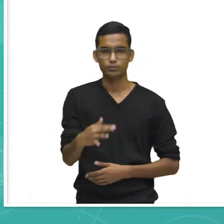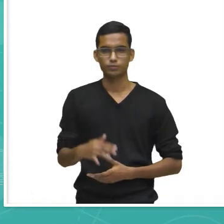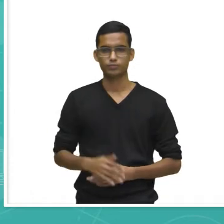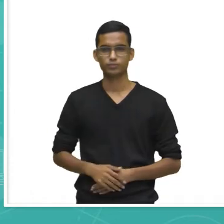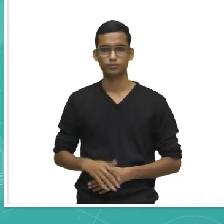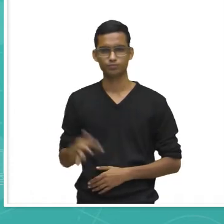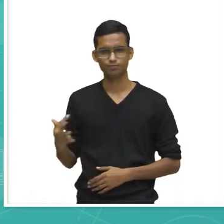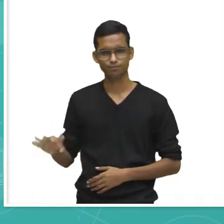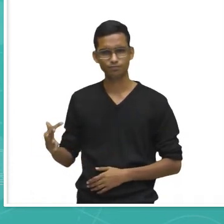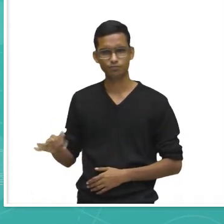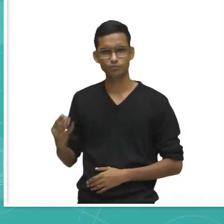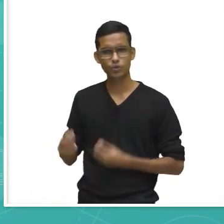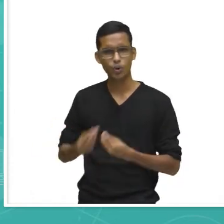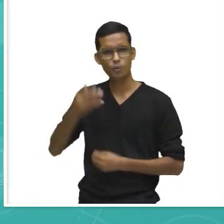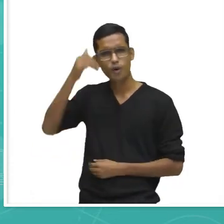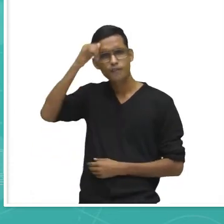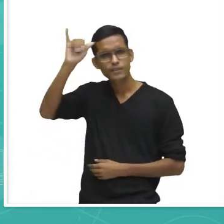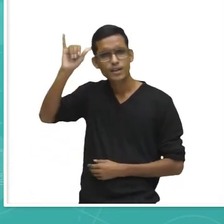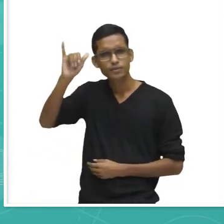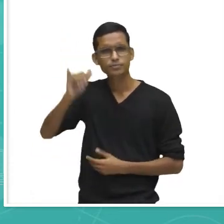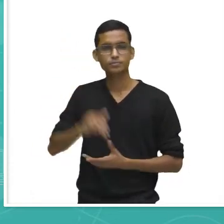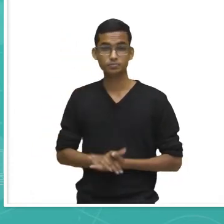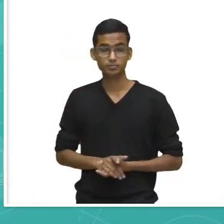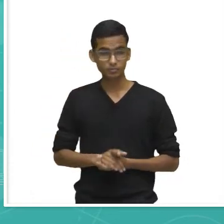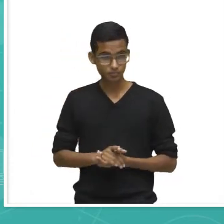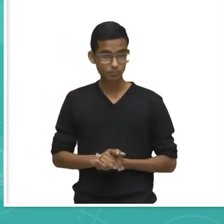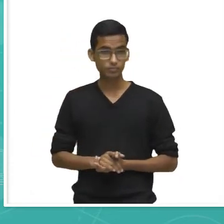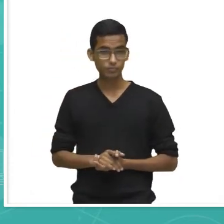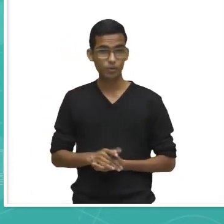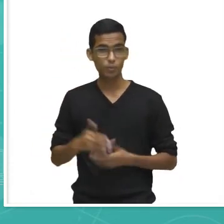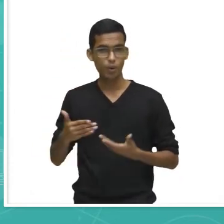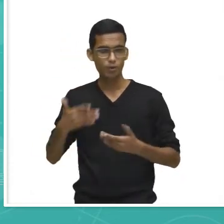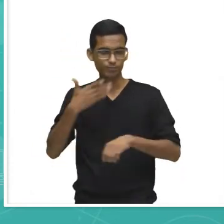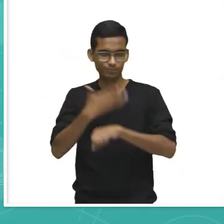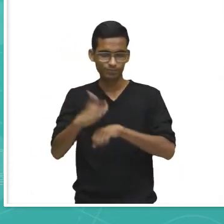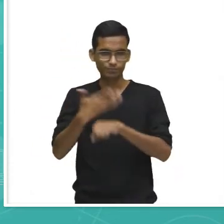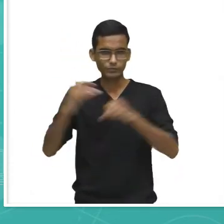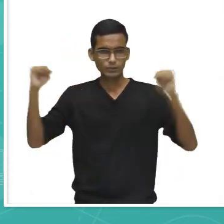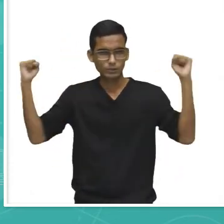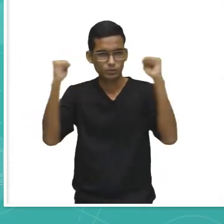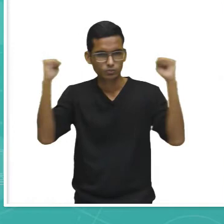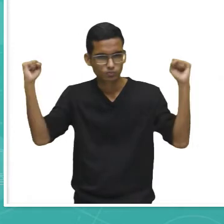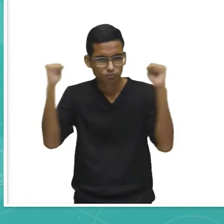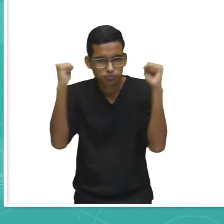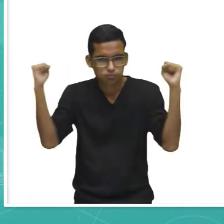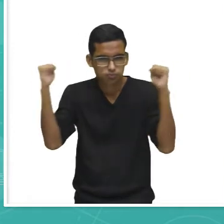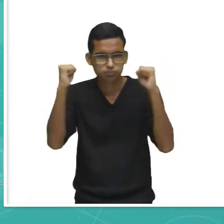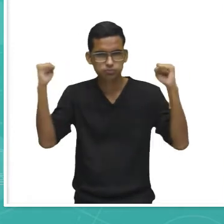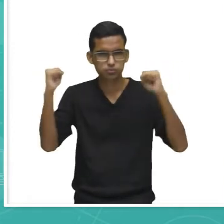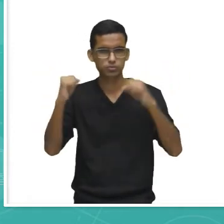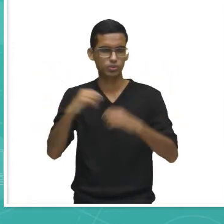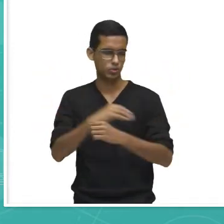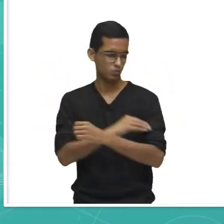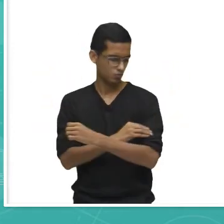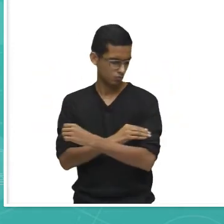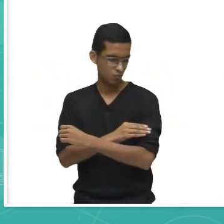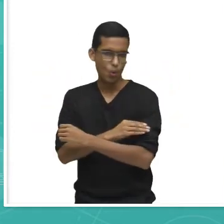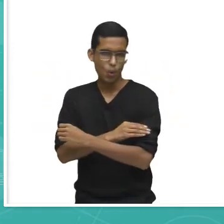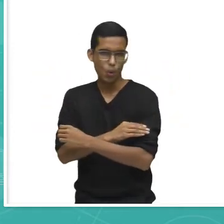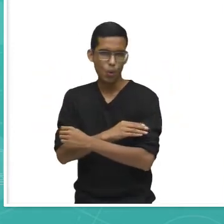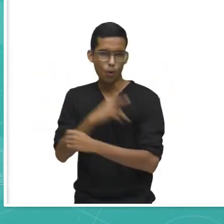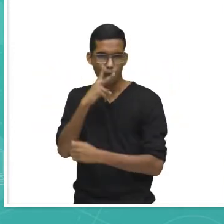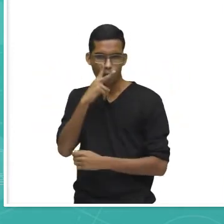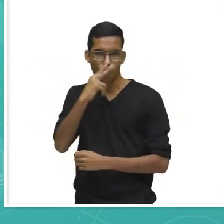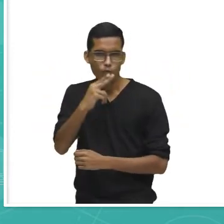só, com a prática de atividade física, fortalecimento dos músculos, cuidados com a